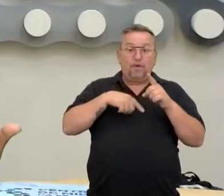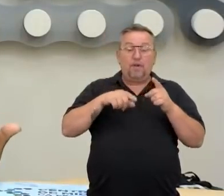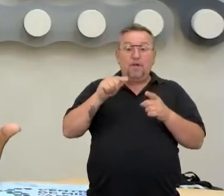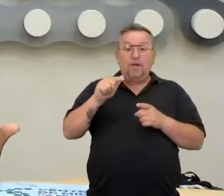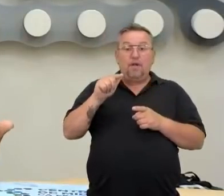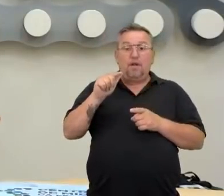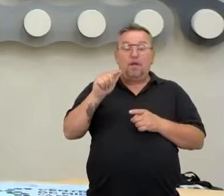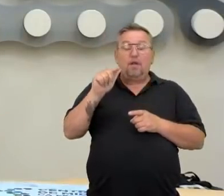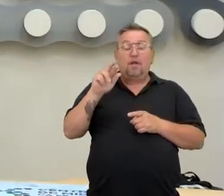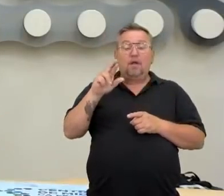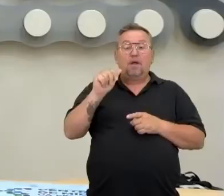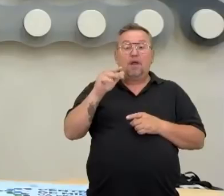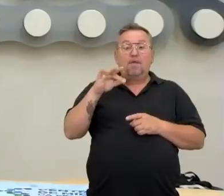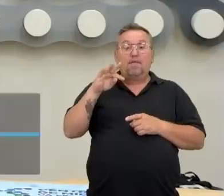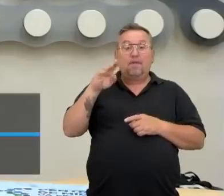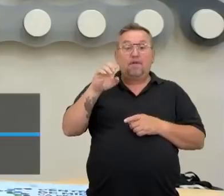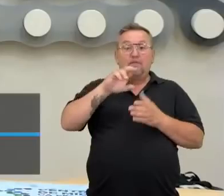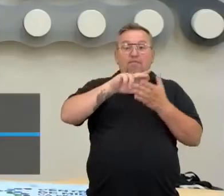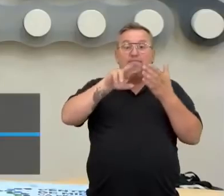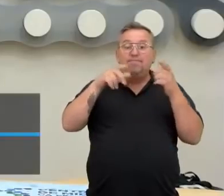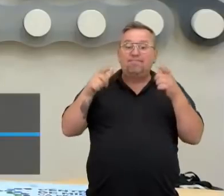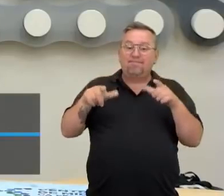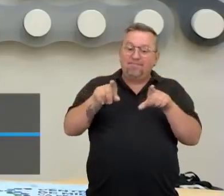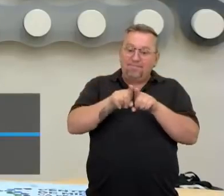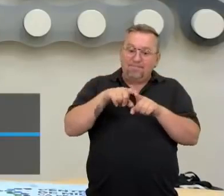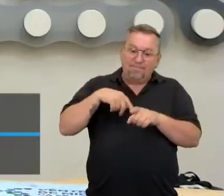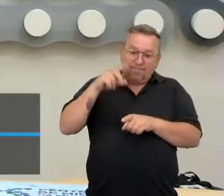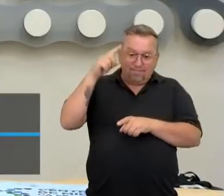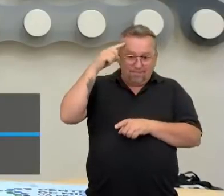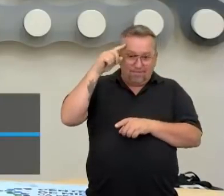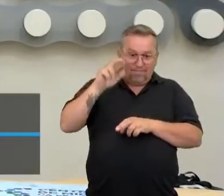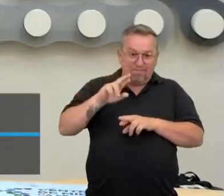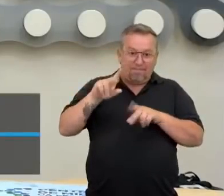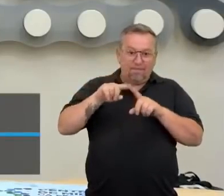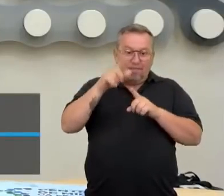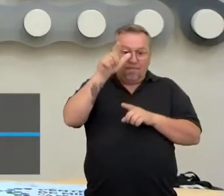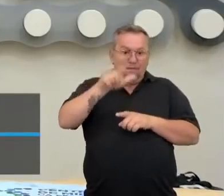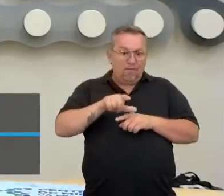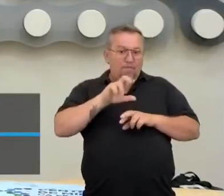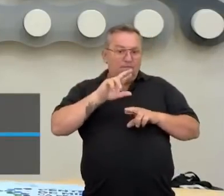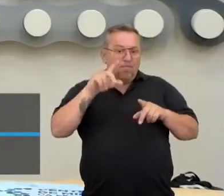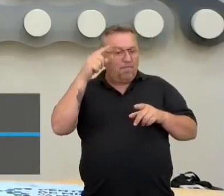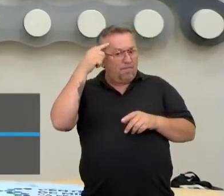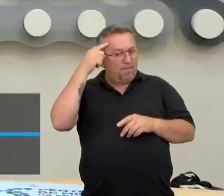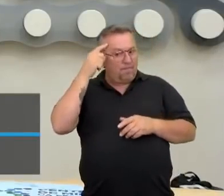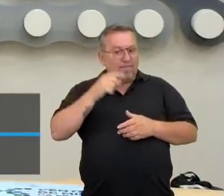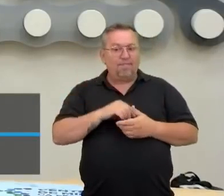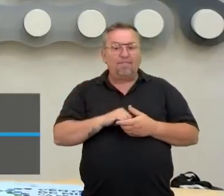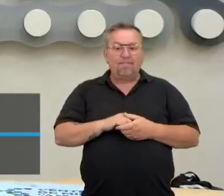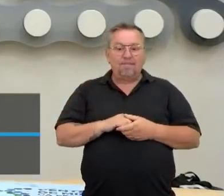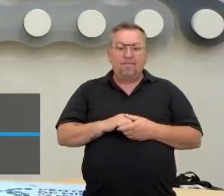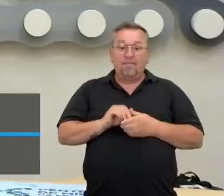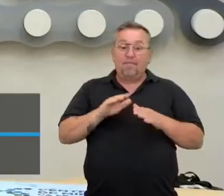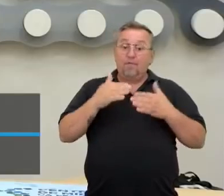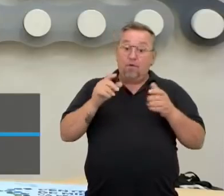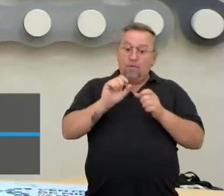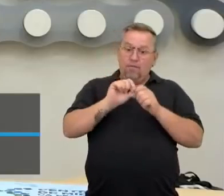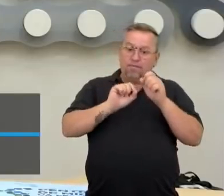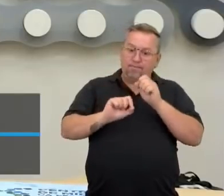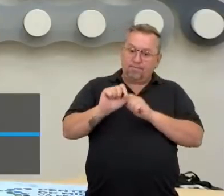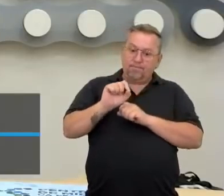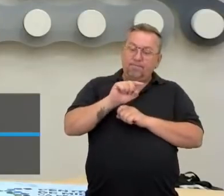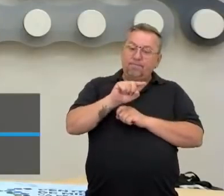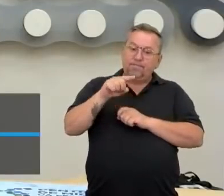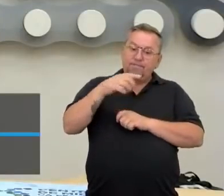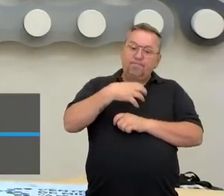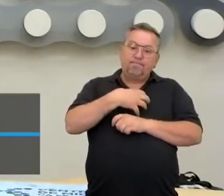vários espaços, você também tem que pensar nos contra-argumentos, porque pessoas vão pensar diferente de você, né? Então, como que você rebateria